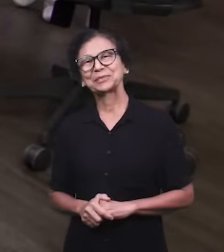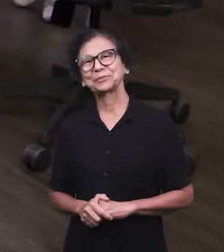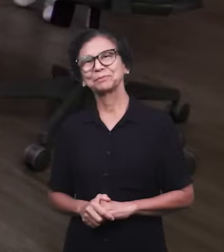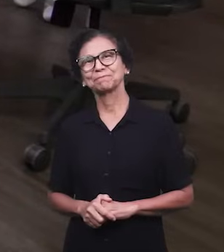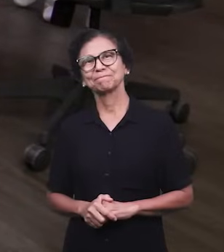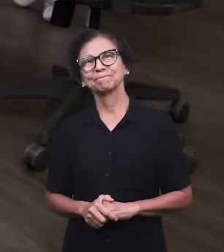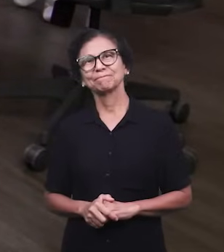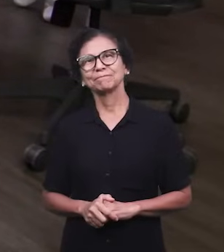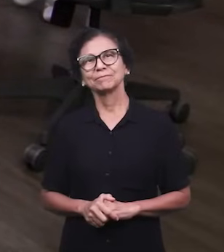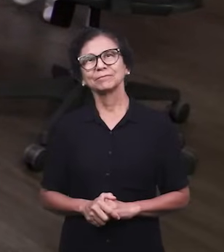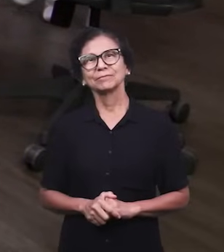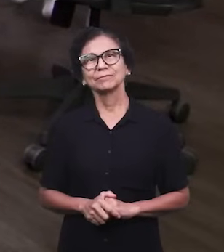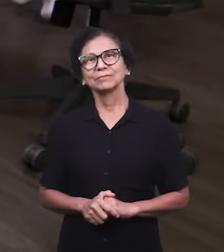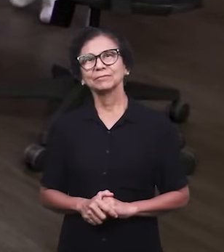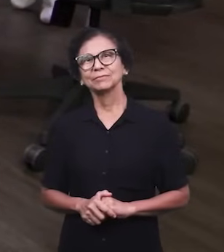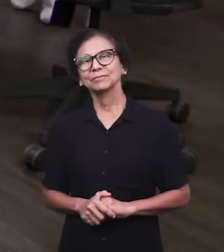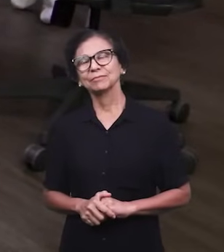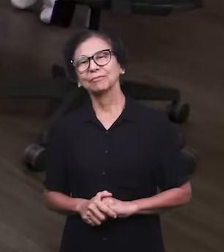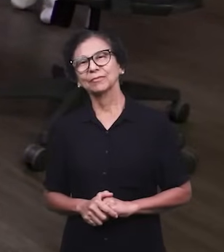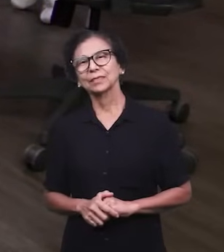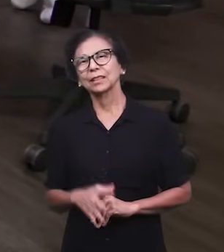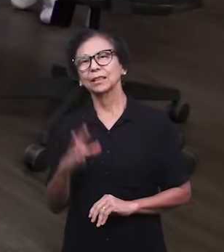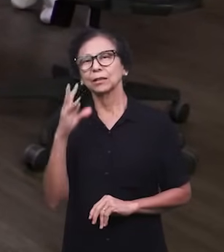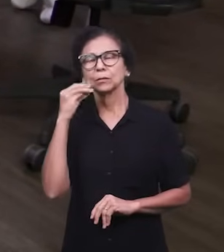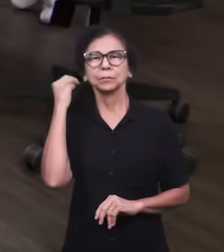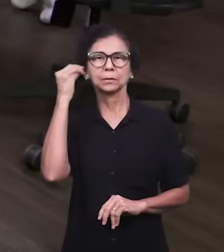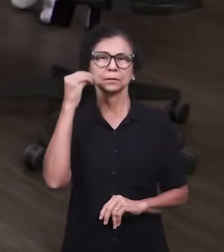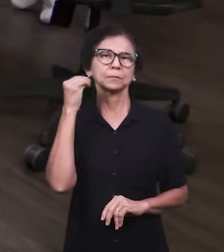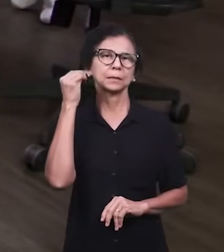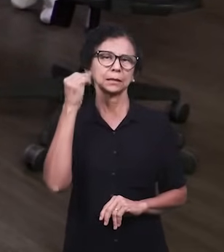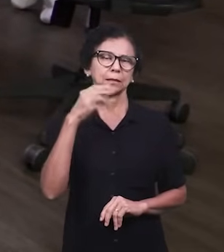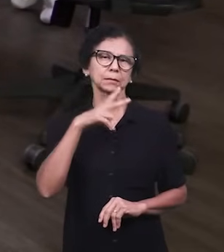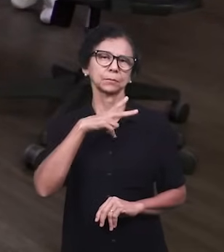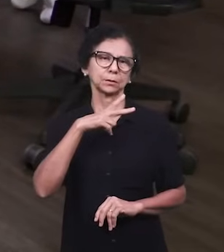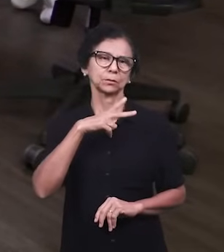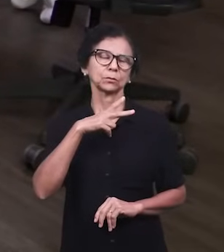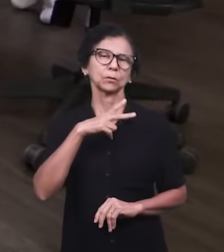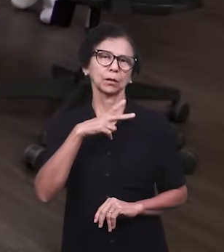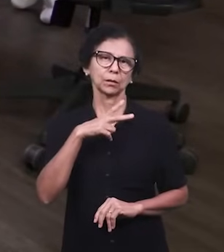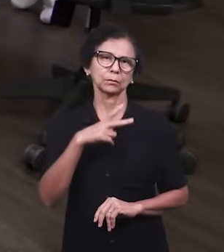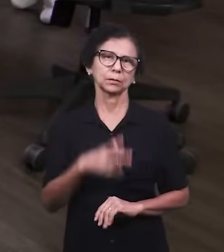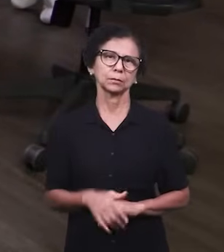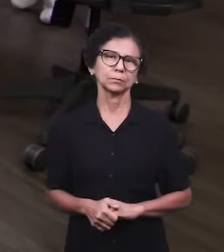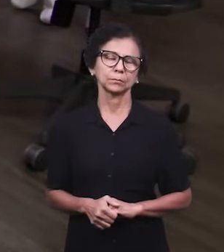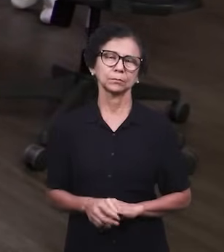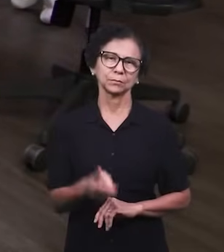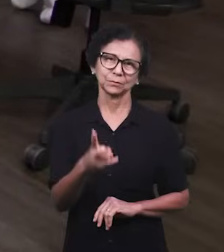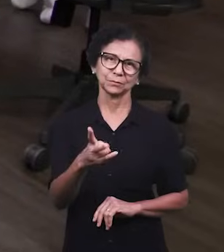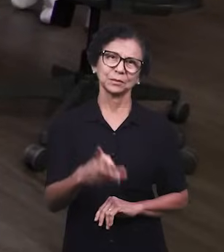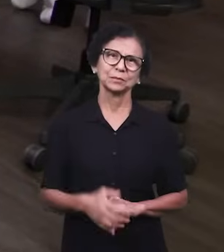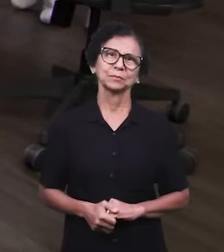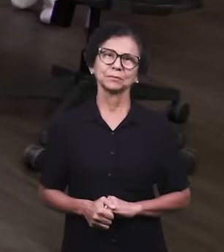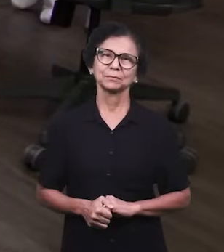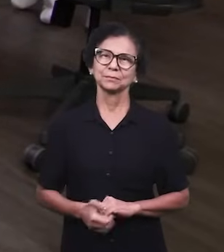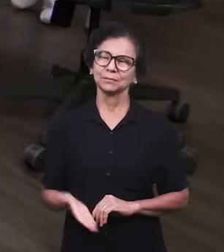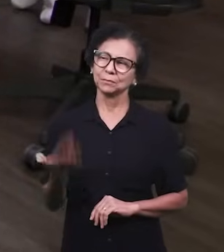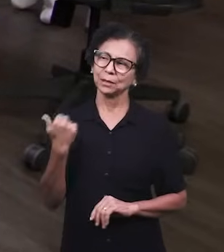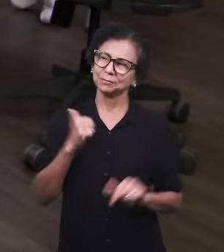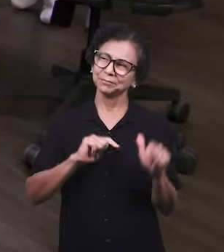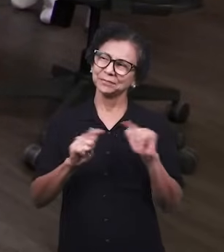é algo muito precioso. É uma experiência do servo e algo muito precioso para todos nós. Então vamos lá. Vamos pôr a turma para